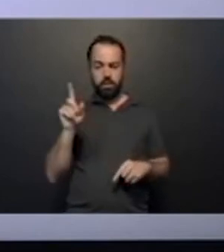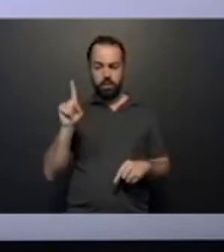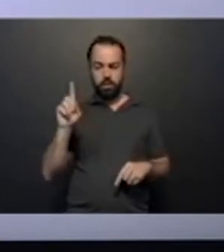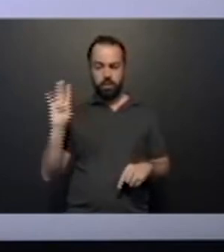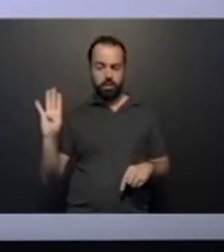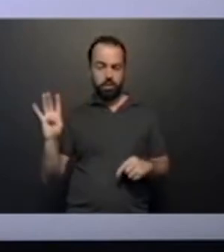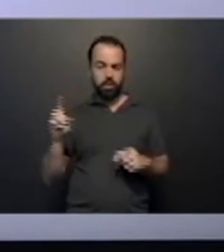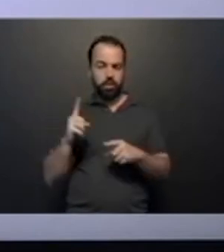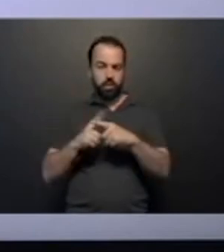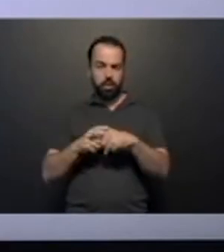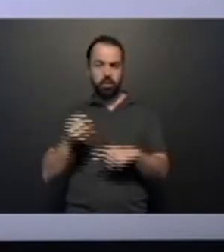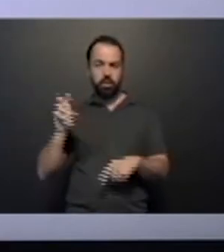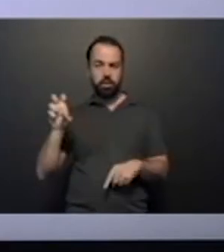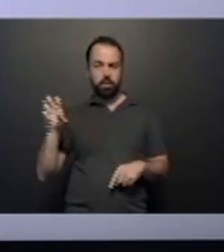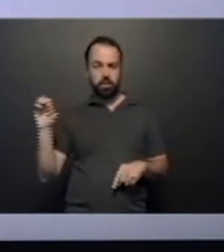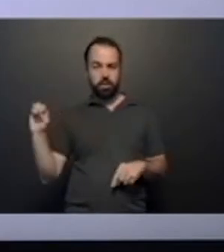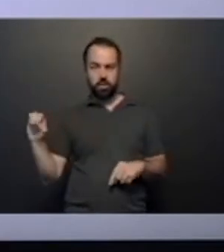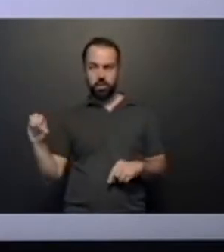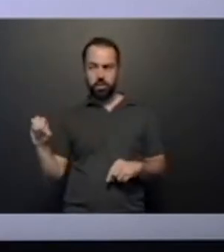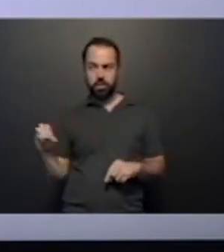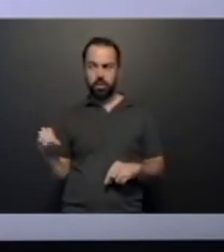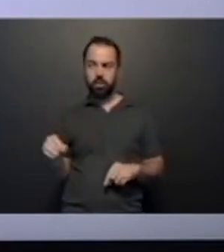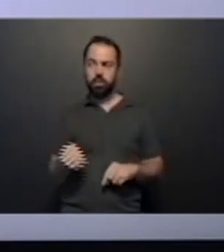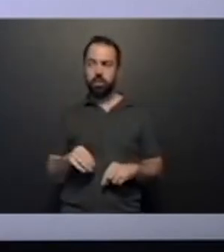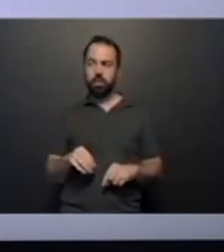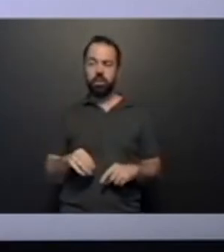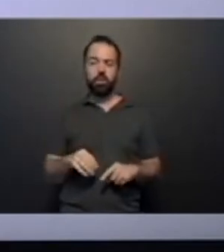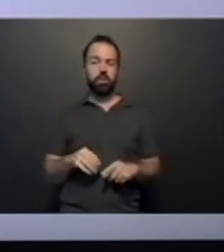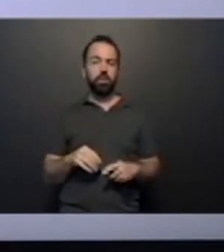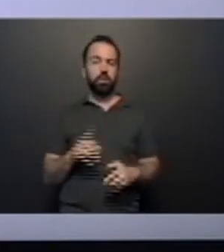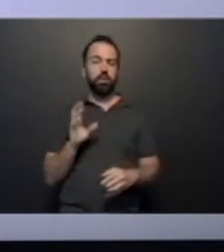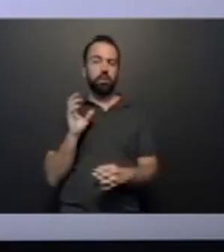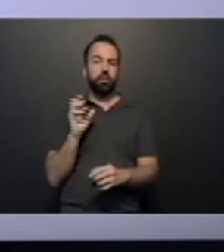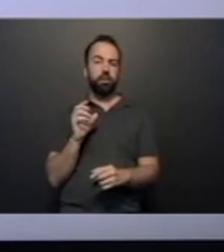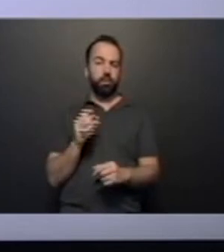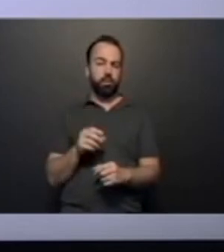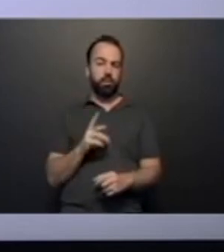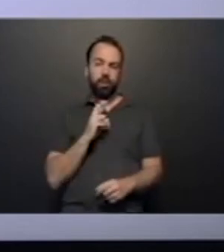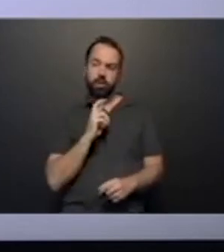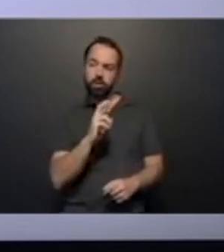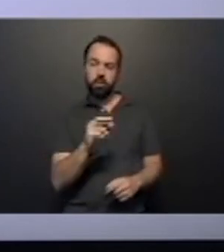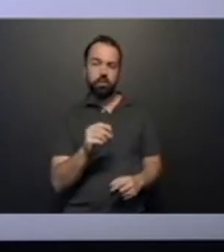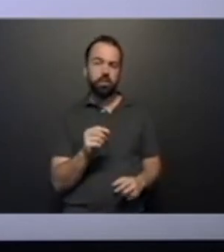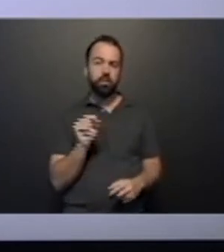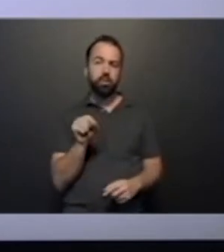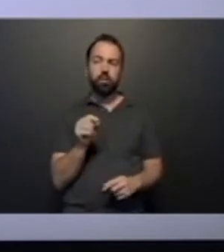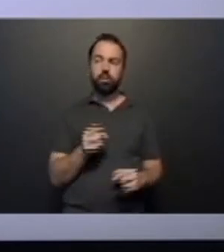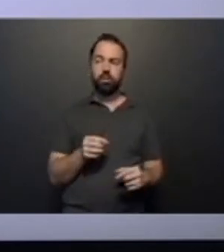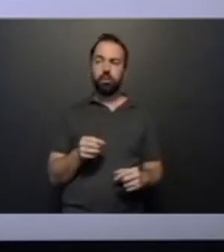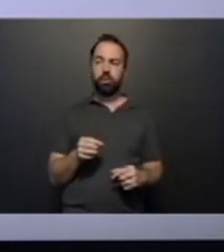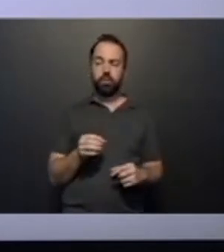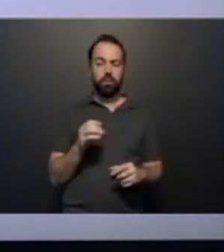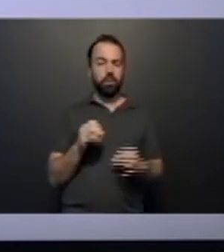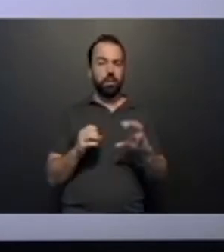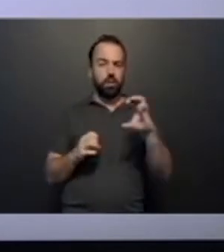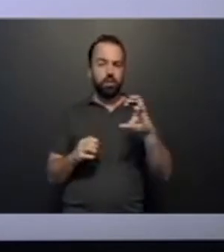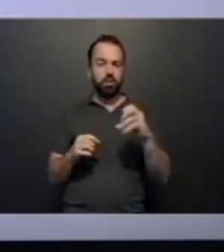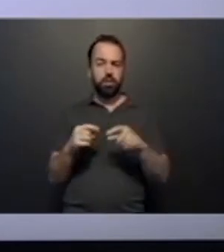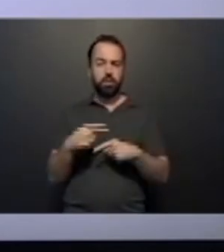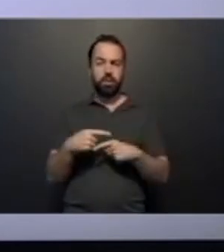3,14 x50 nós vamos obter o tamanho da pista o comprimento da pista que a